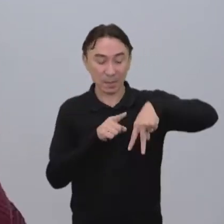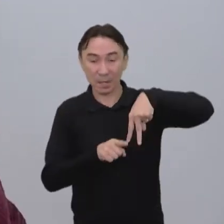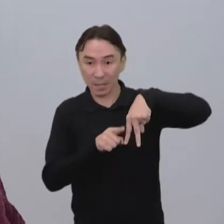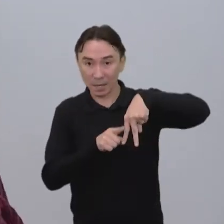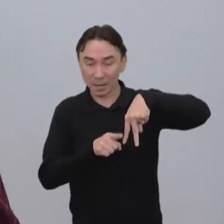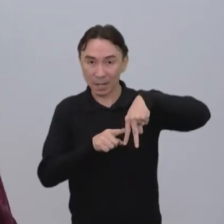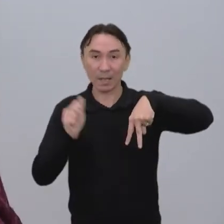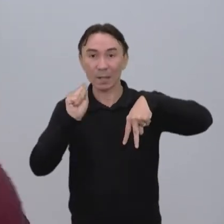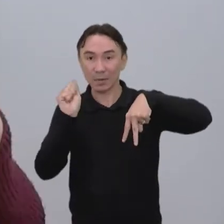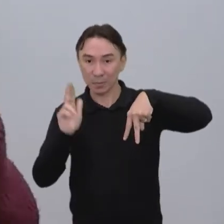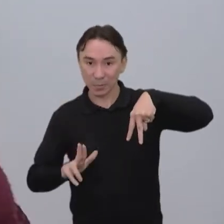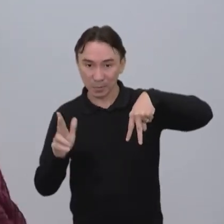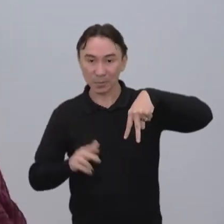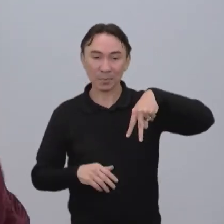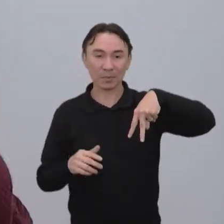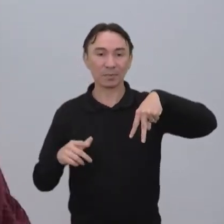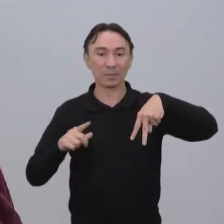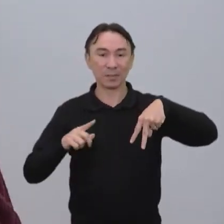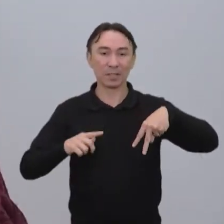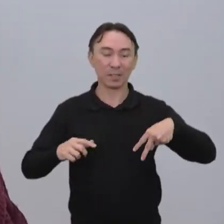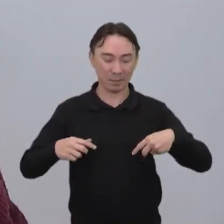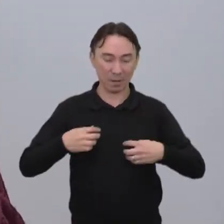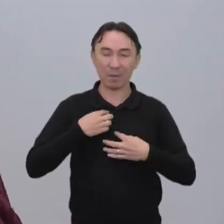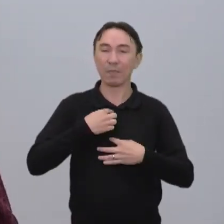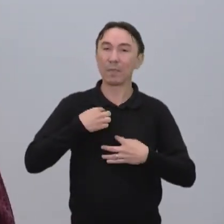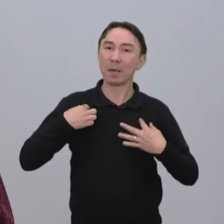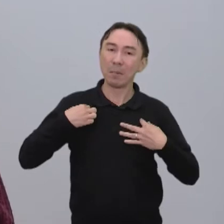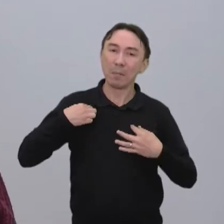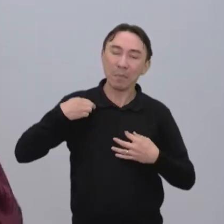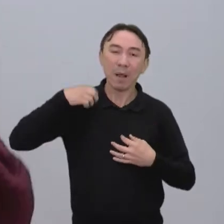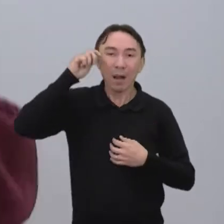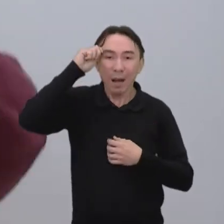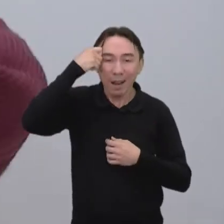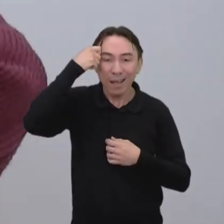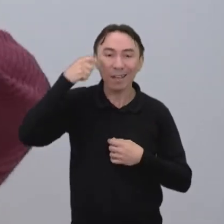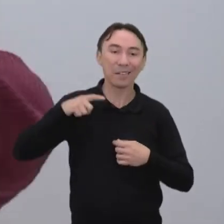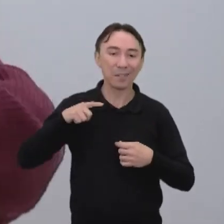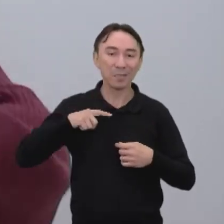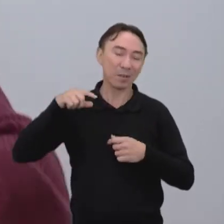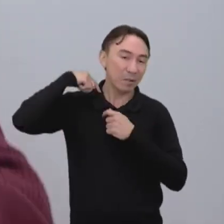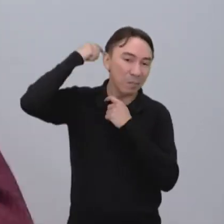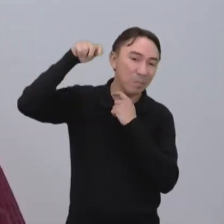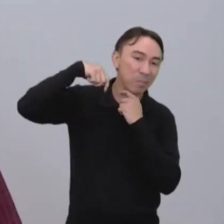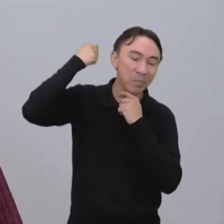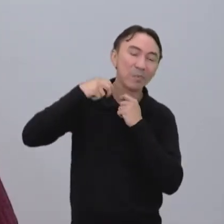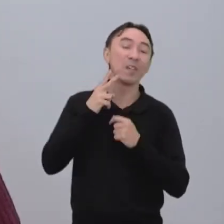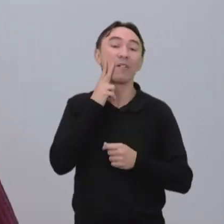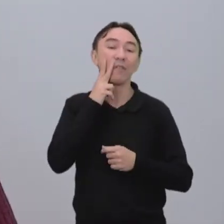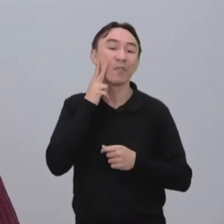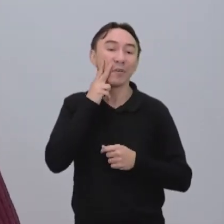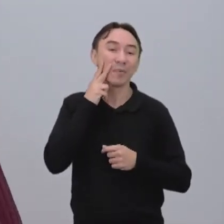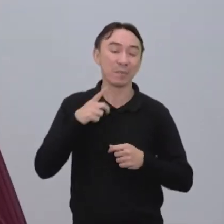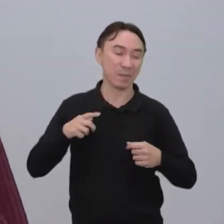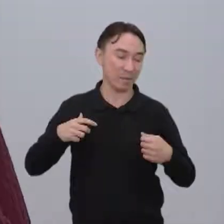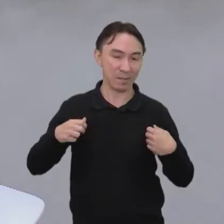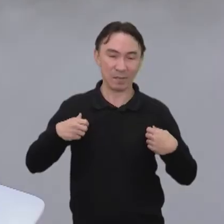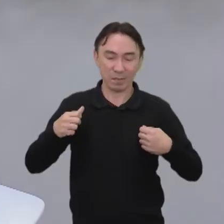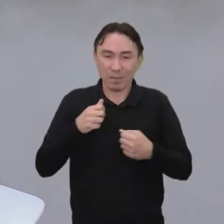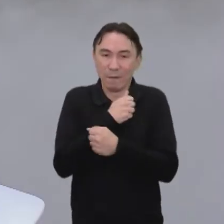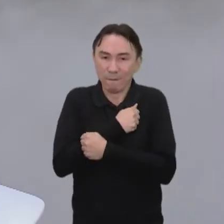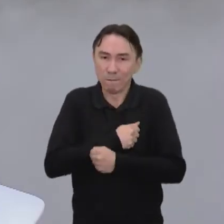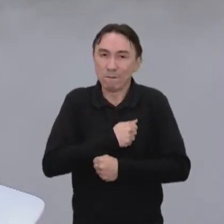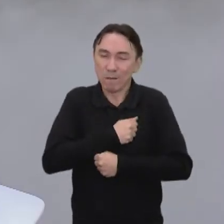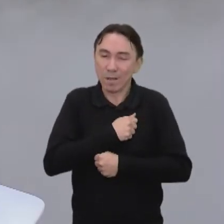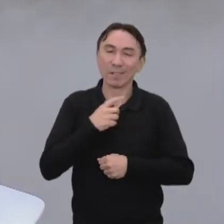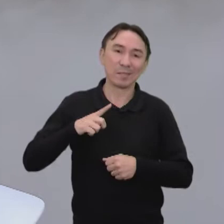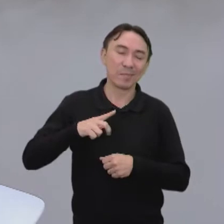uma blusa preta, um lenço em tons de vinho e branco e um agasalho de manga comprida também em tons de vinho. Perfeito,